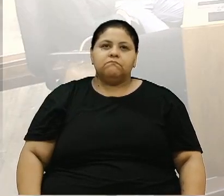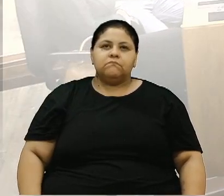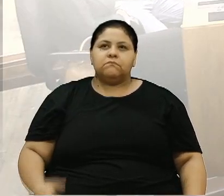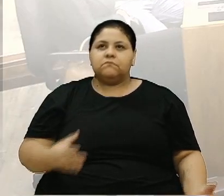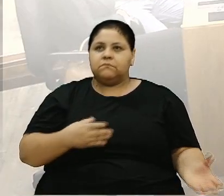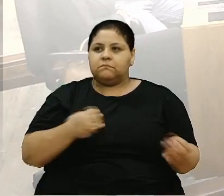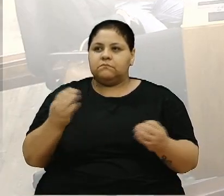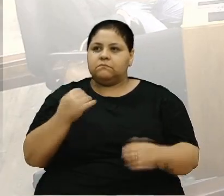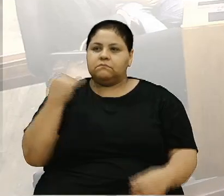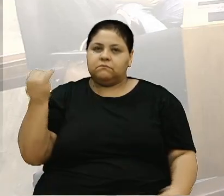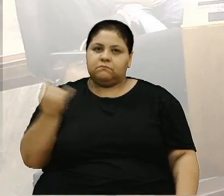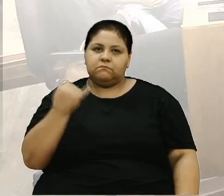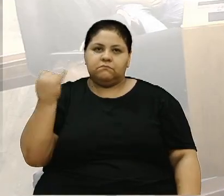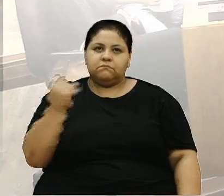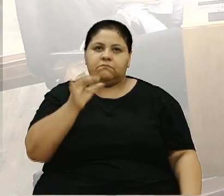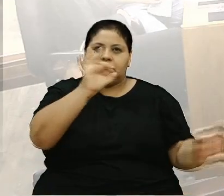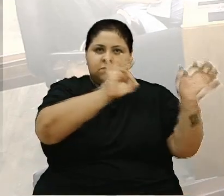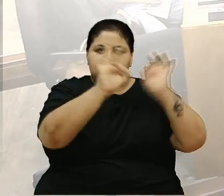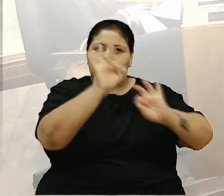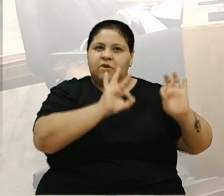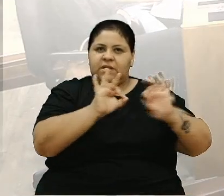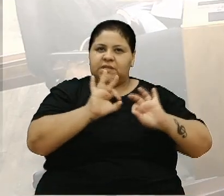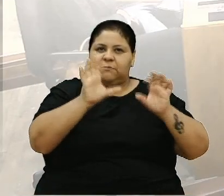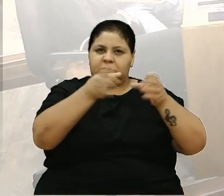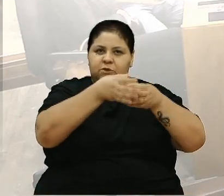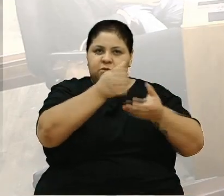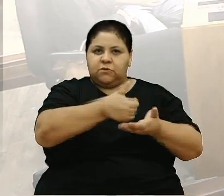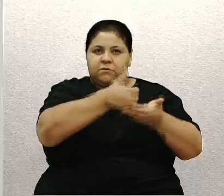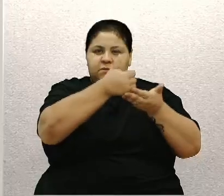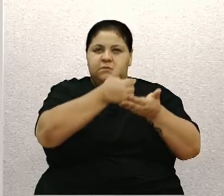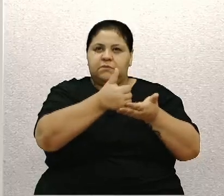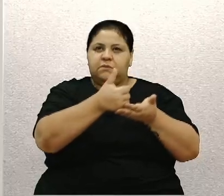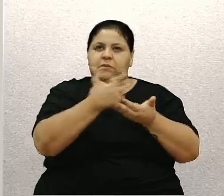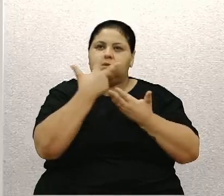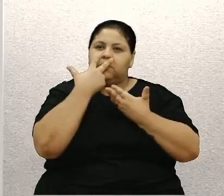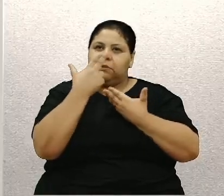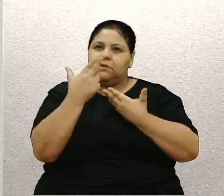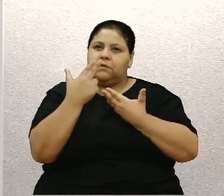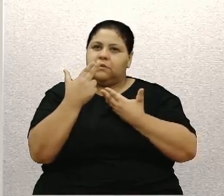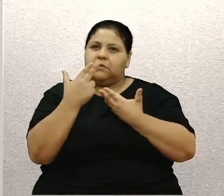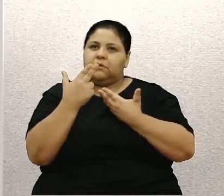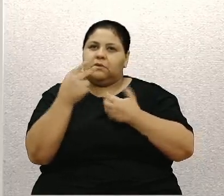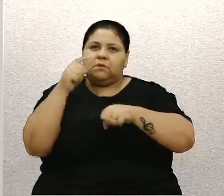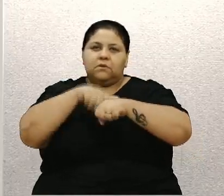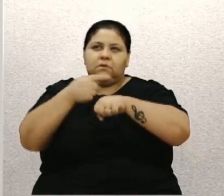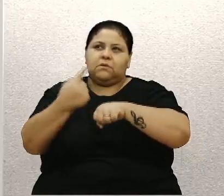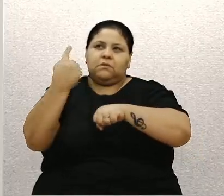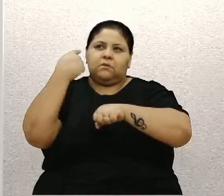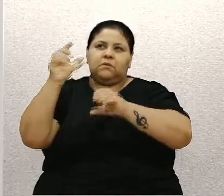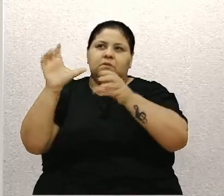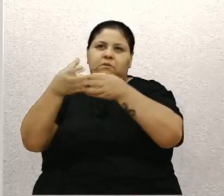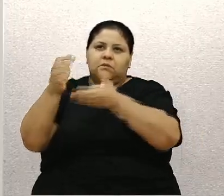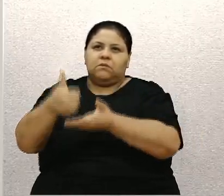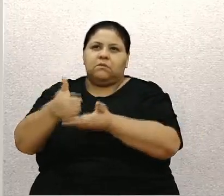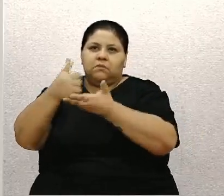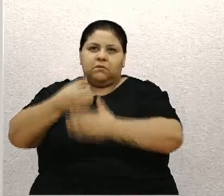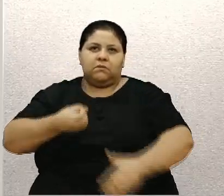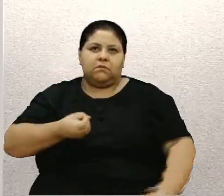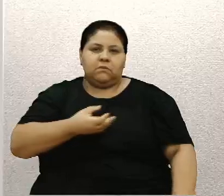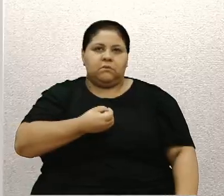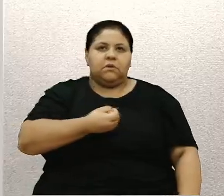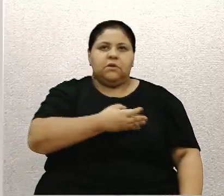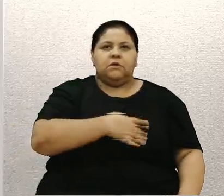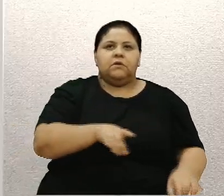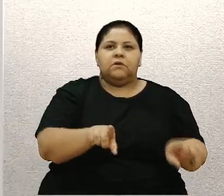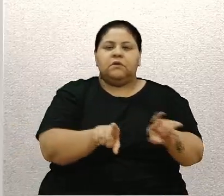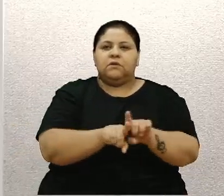importante montarmos essa frente parlamentar, assim como foi constituída há um tempo atrás a Frente Parlamentar de Inovação e Startups. Declarar voto,